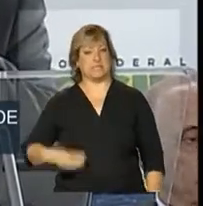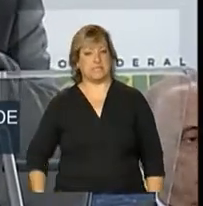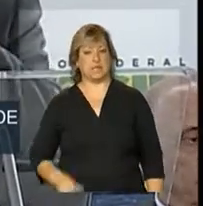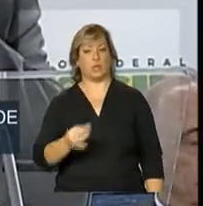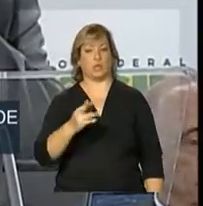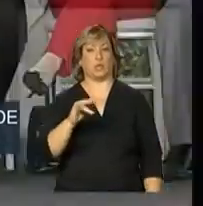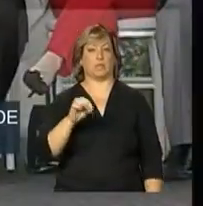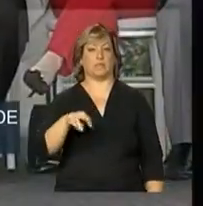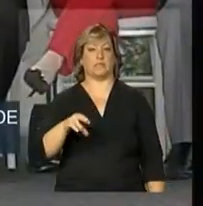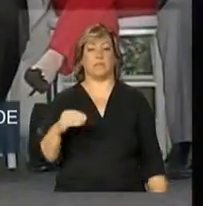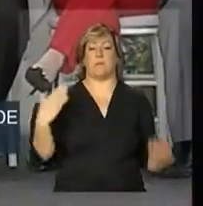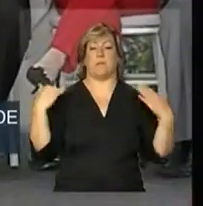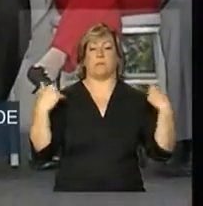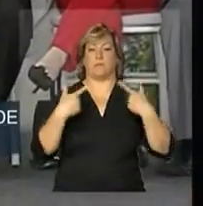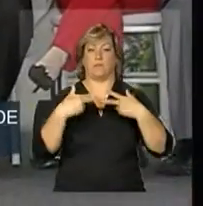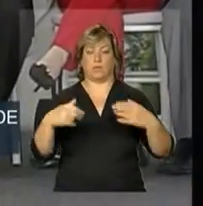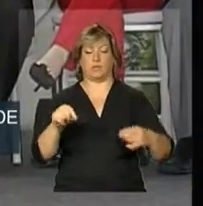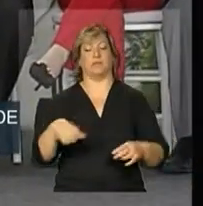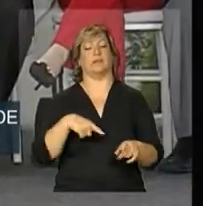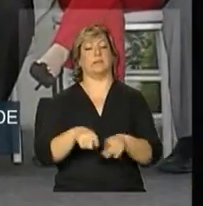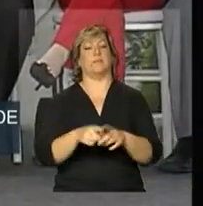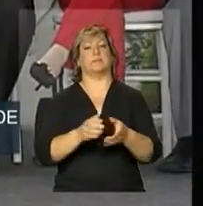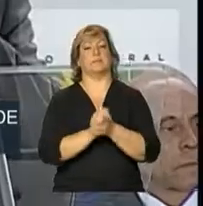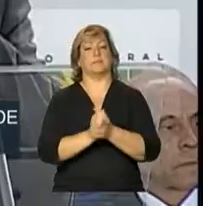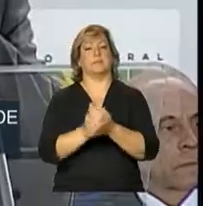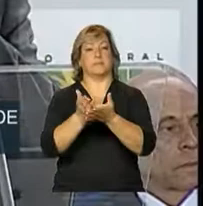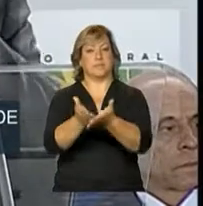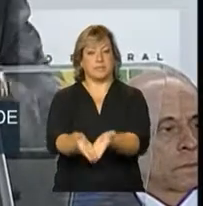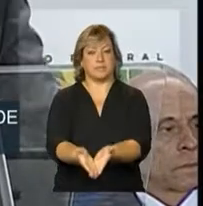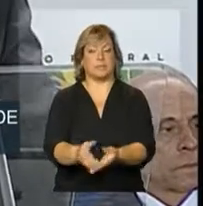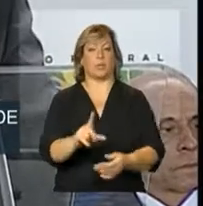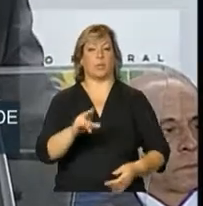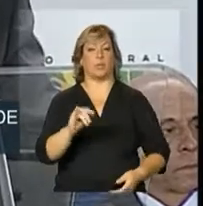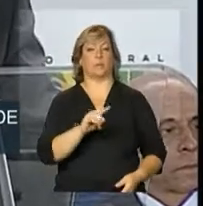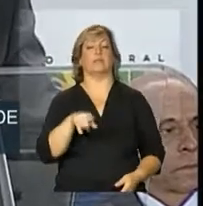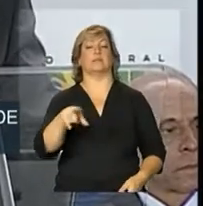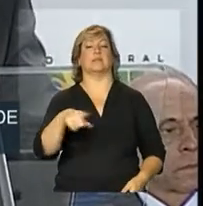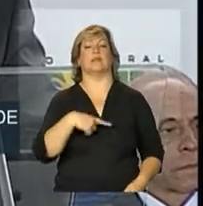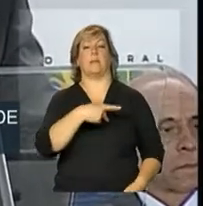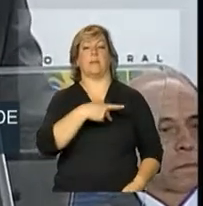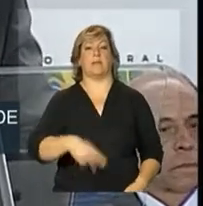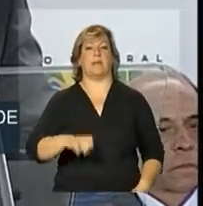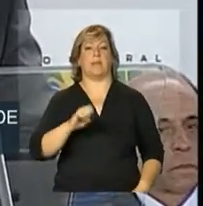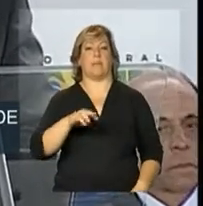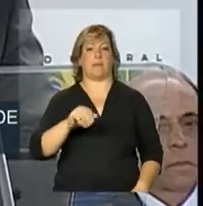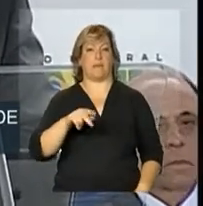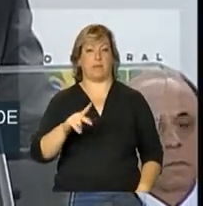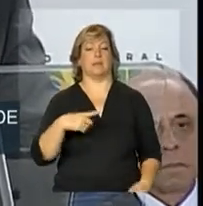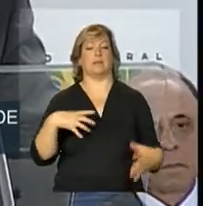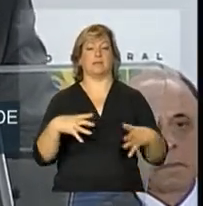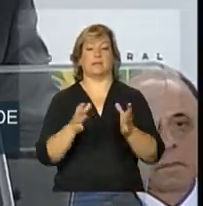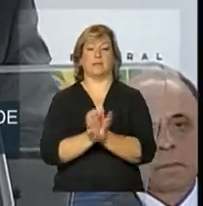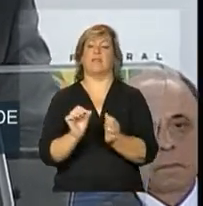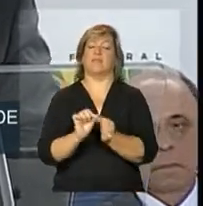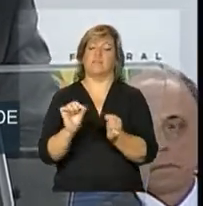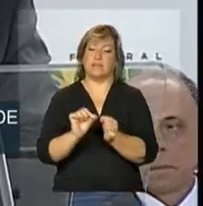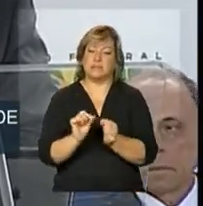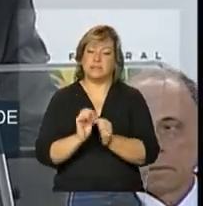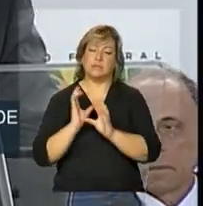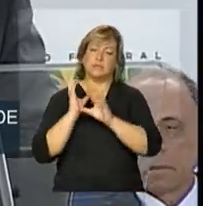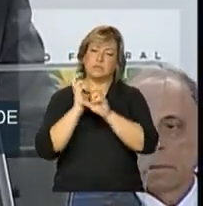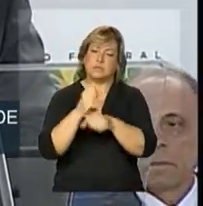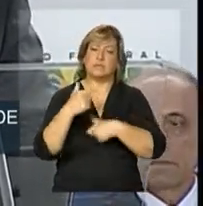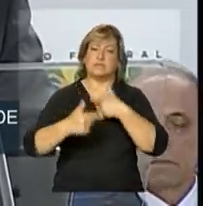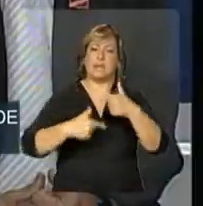do governo federal, saudar Luiz Carlos Fossati, presidente da EMAP, que vem fazendo um trabalho